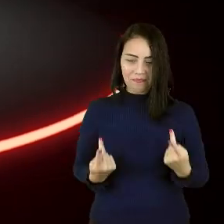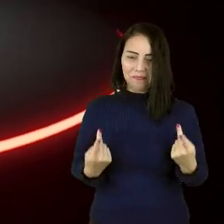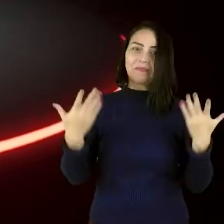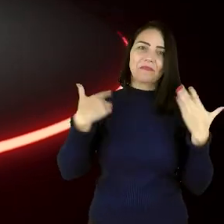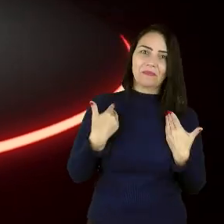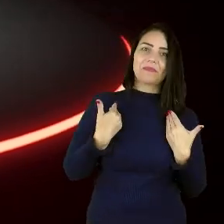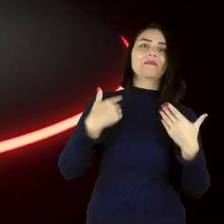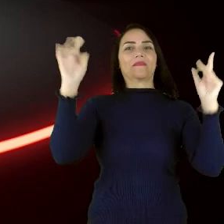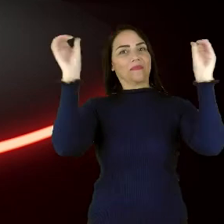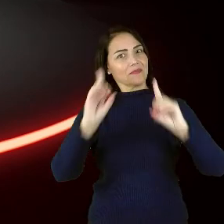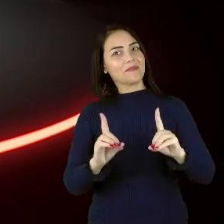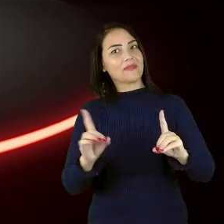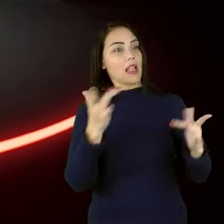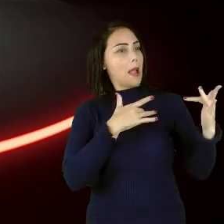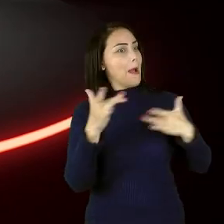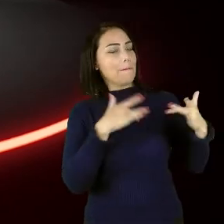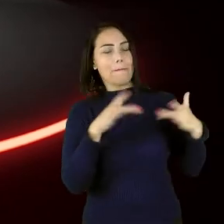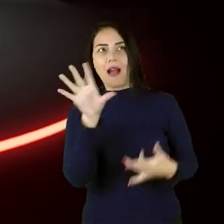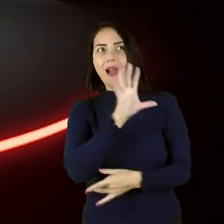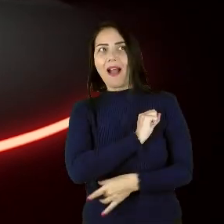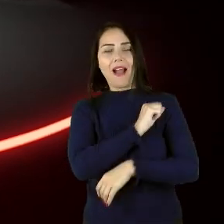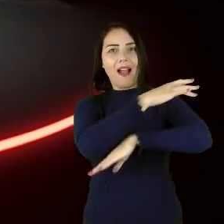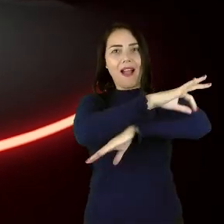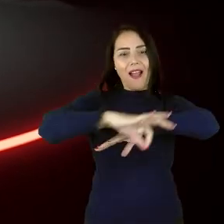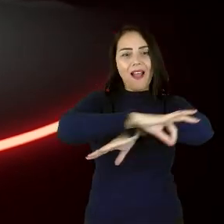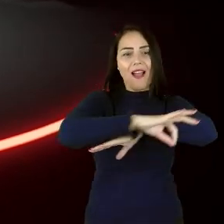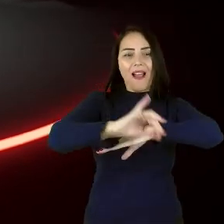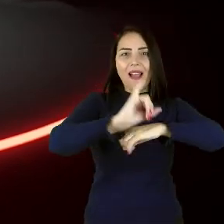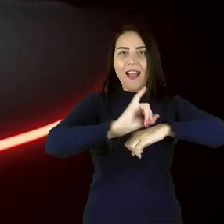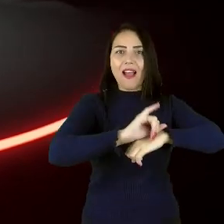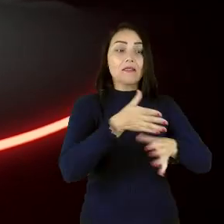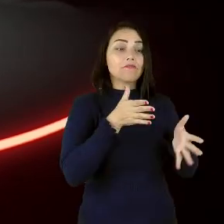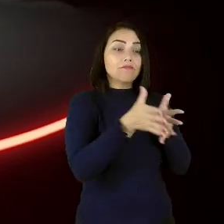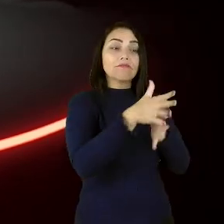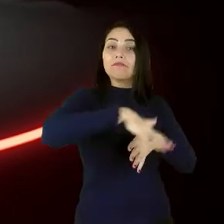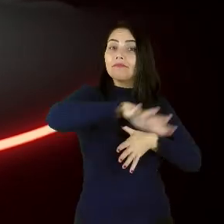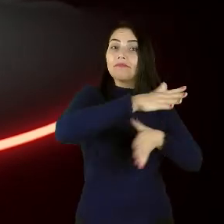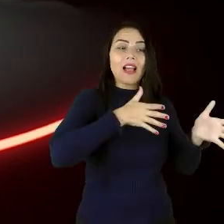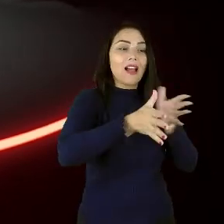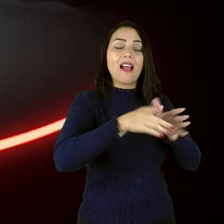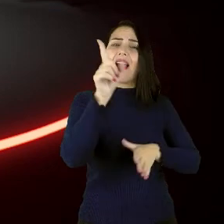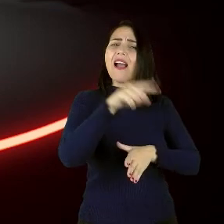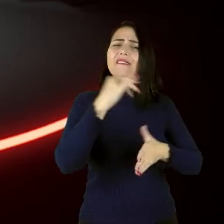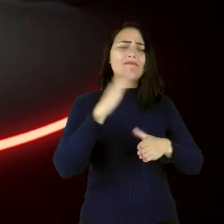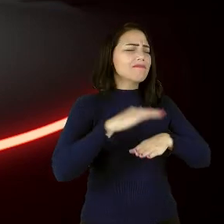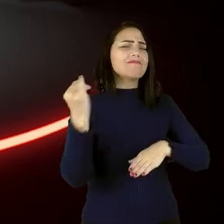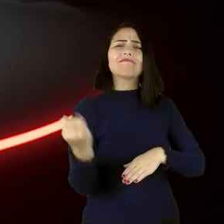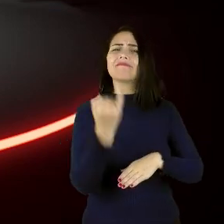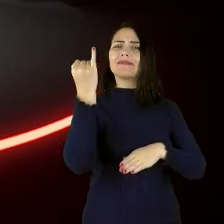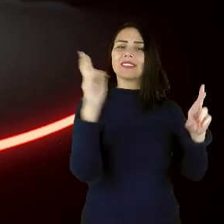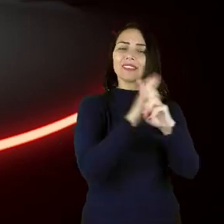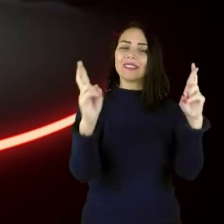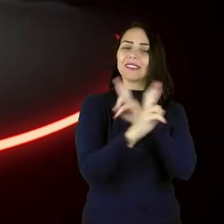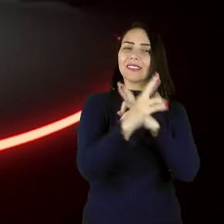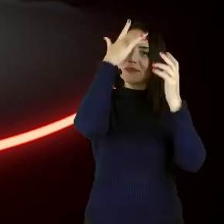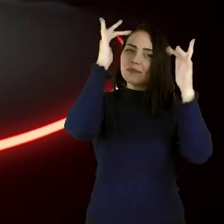e principalmente por acreditar que espaços acessíveis são fundamentais na relação entre as pessoas, que criamos o que